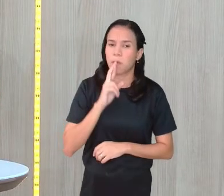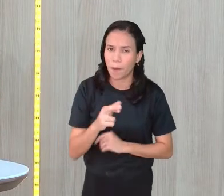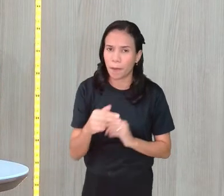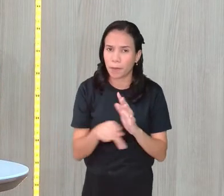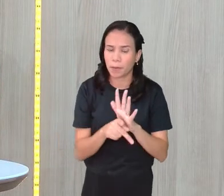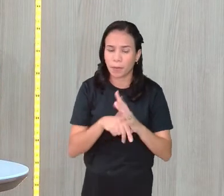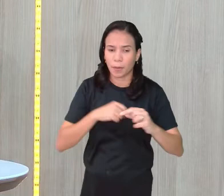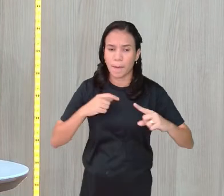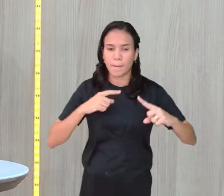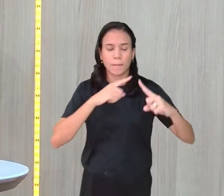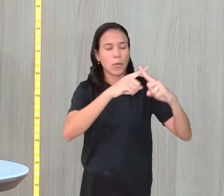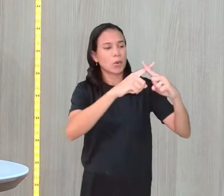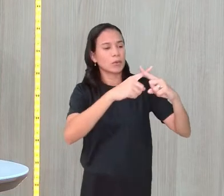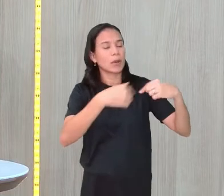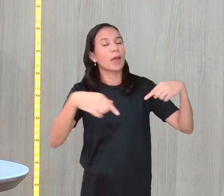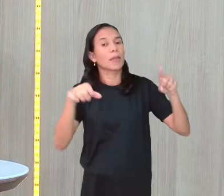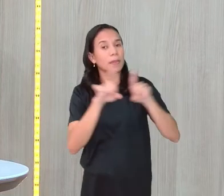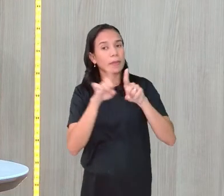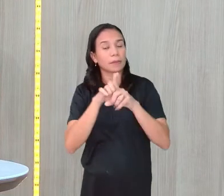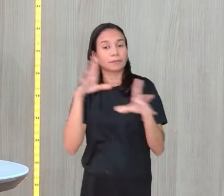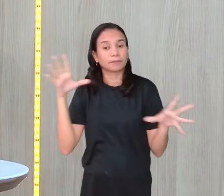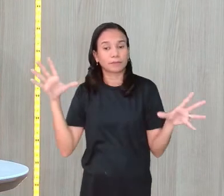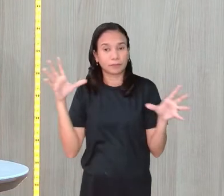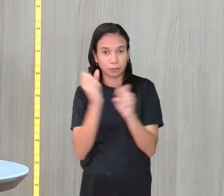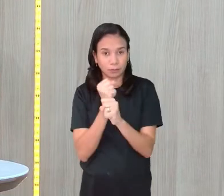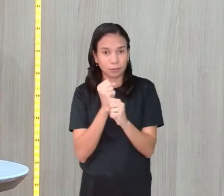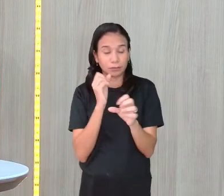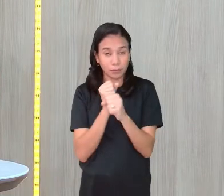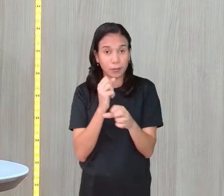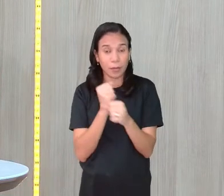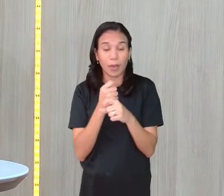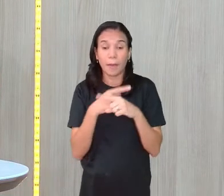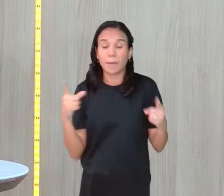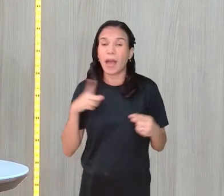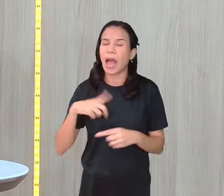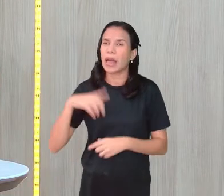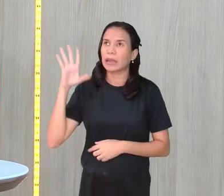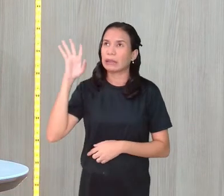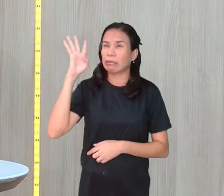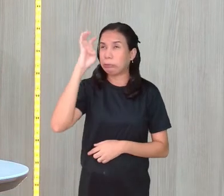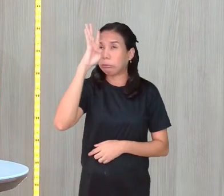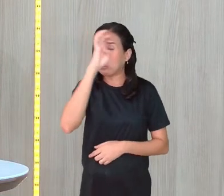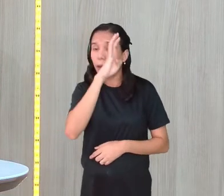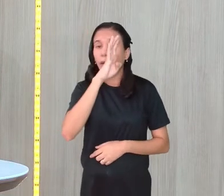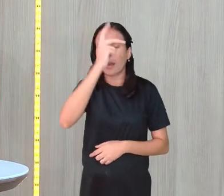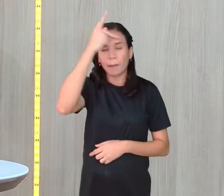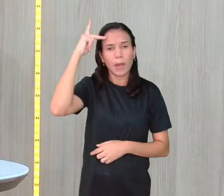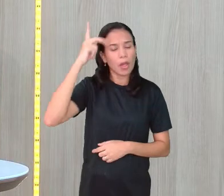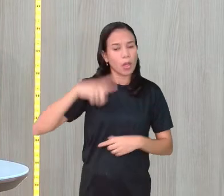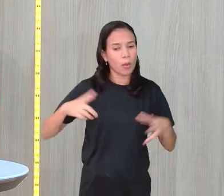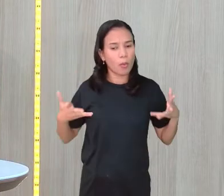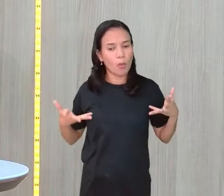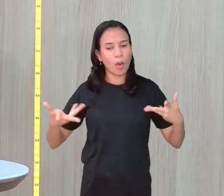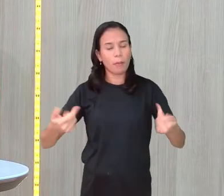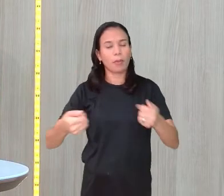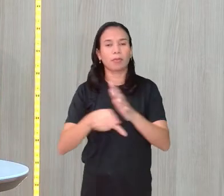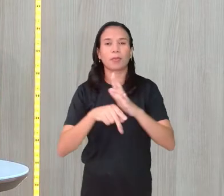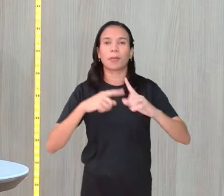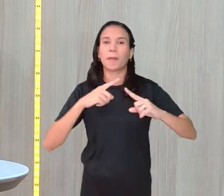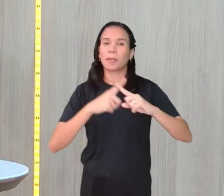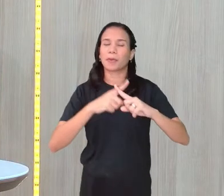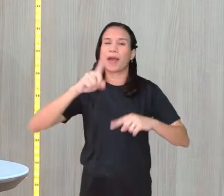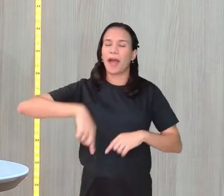a multiplicação também com a soma, né? Só que muito mais trabalhoso. Quando você tem o domínio da